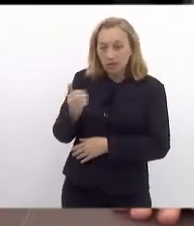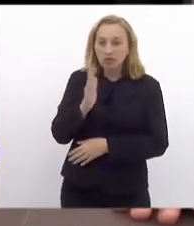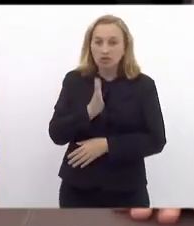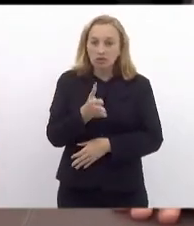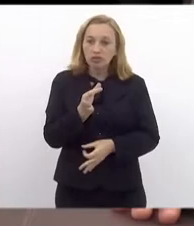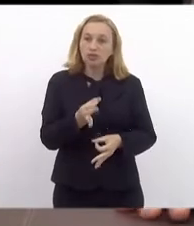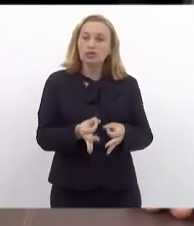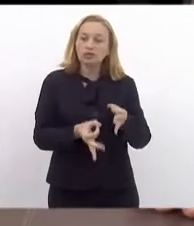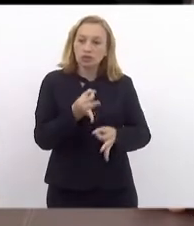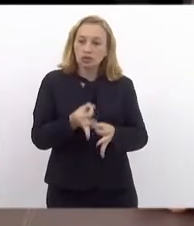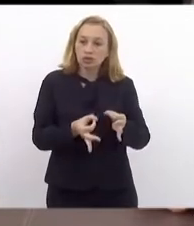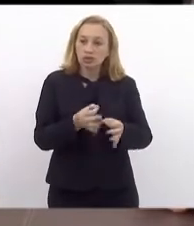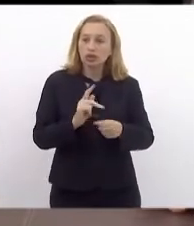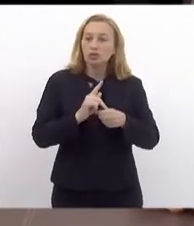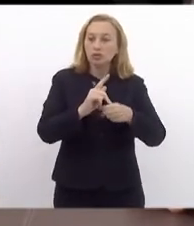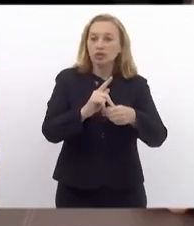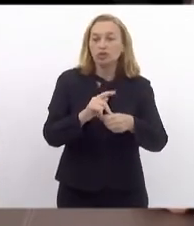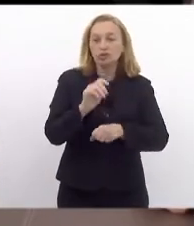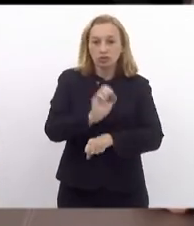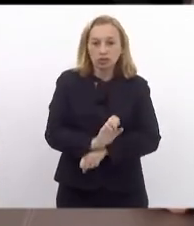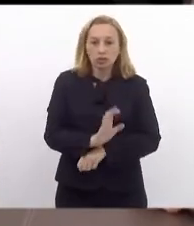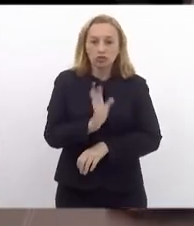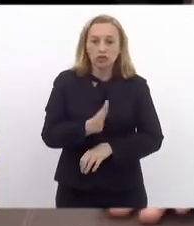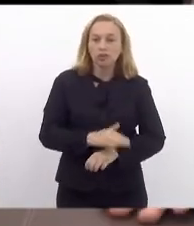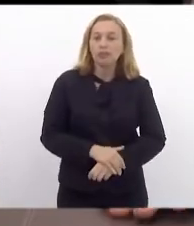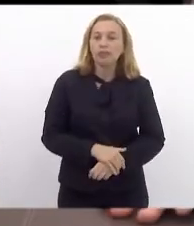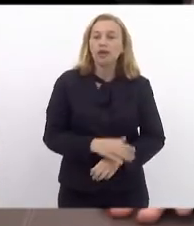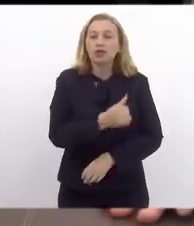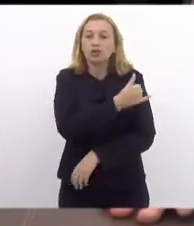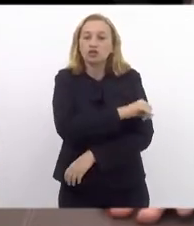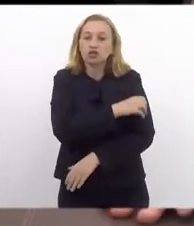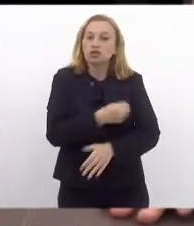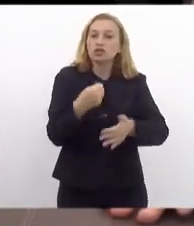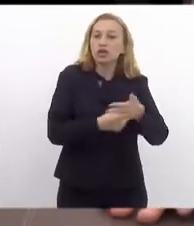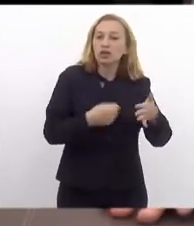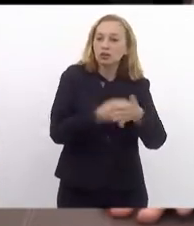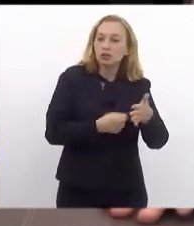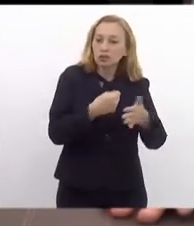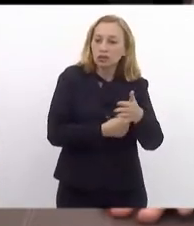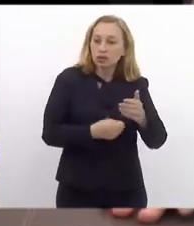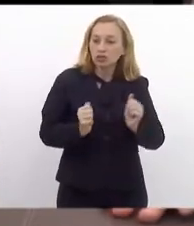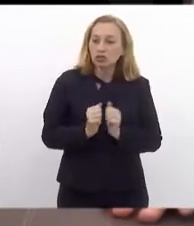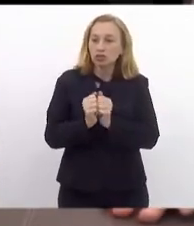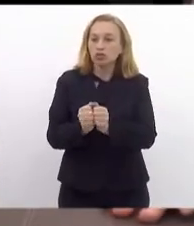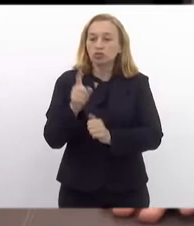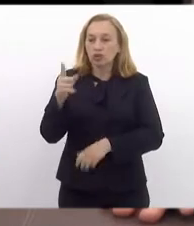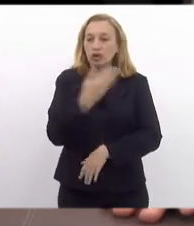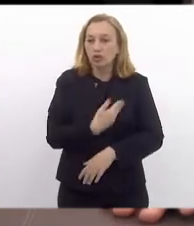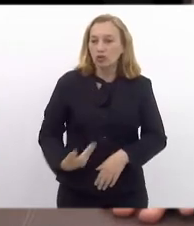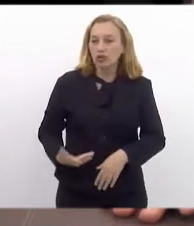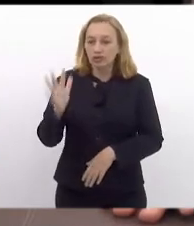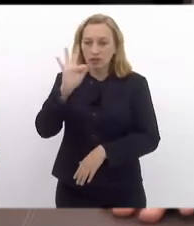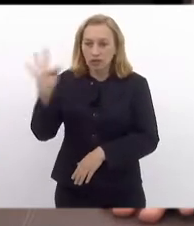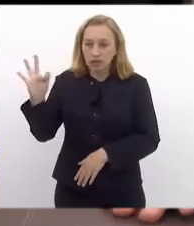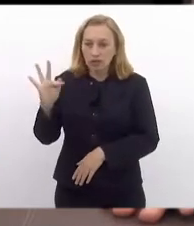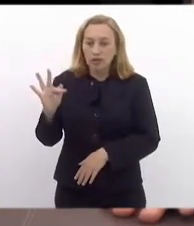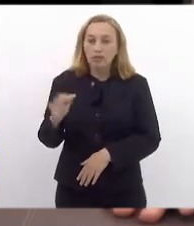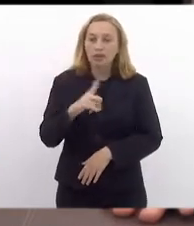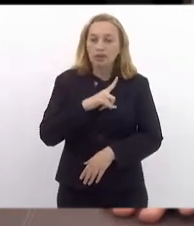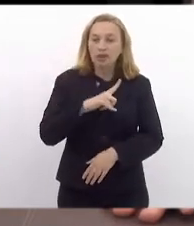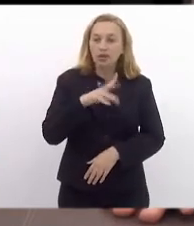por nossa procuradoria do estado recentemente então Rio de Janeiro tá lutando lá no Tesouro Nacional lá no Governo Federal para aderir eu